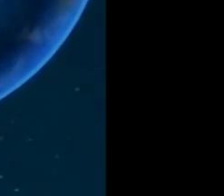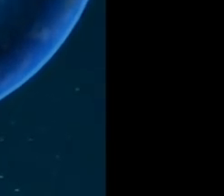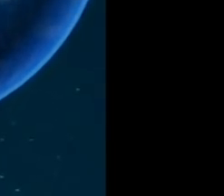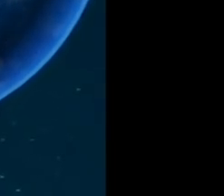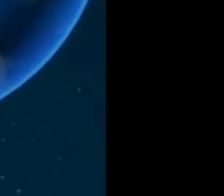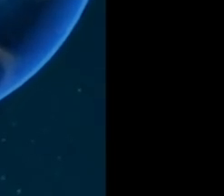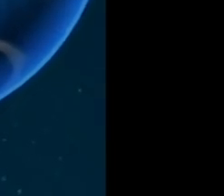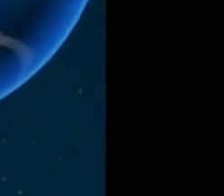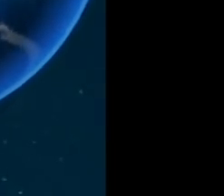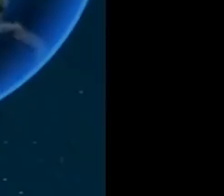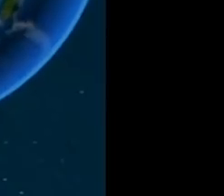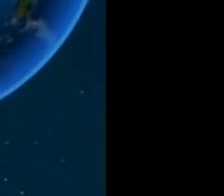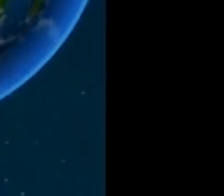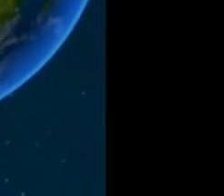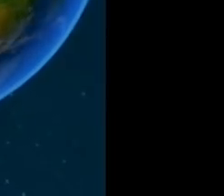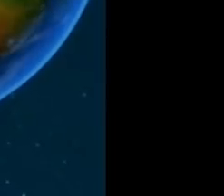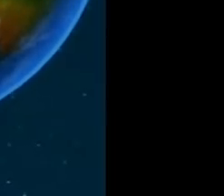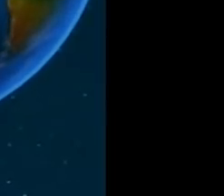Música